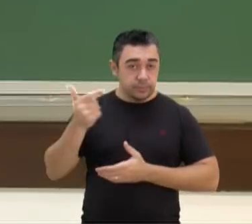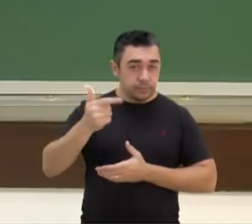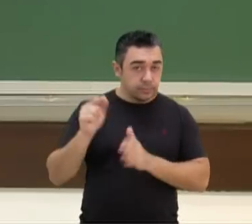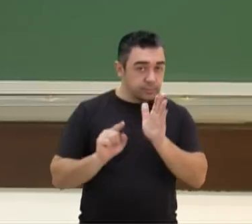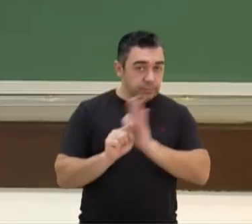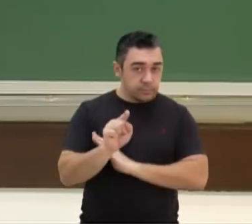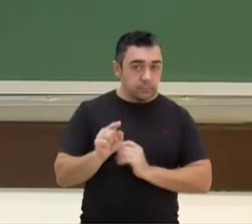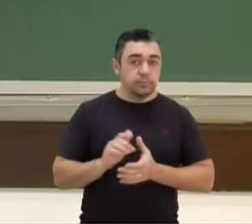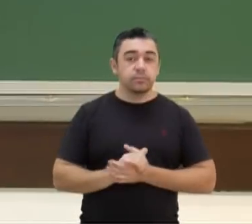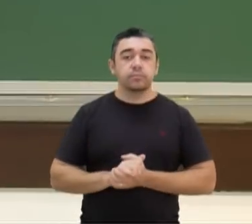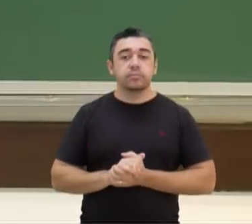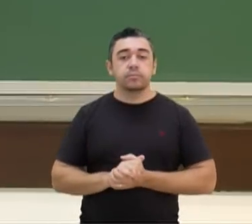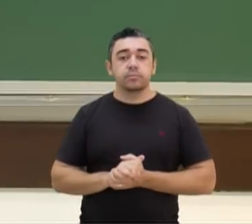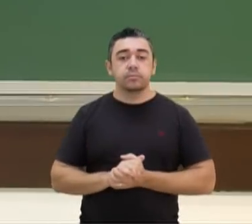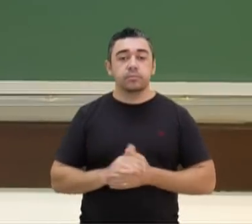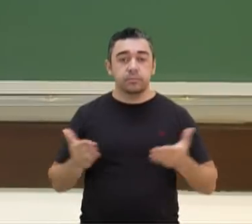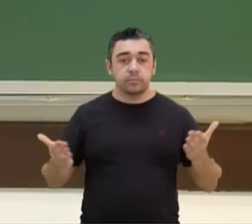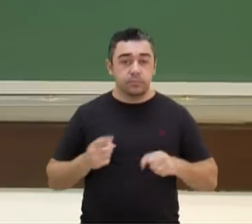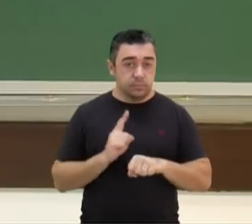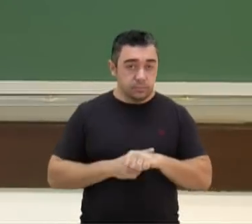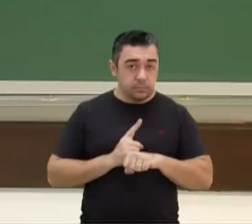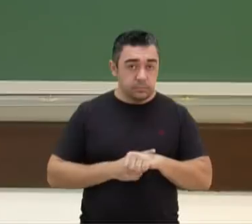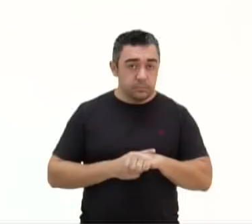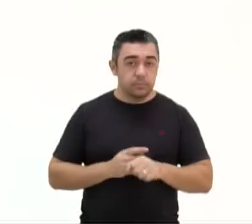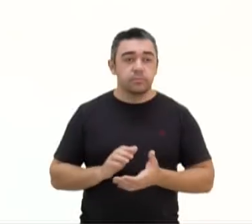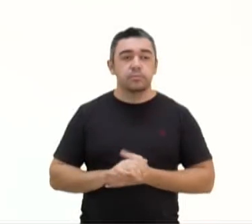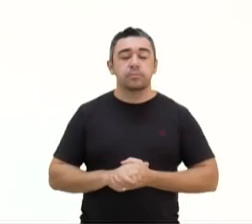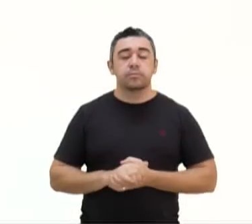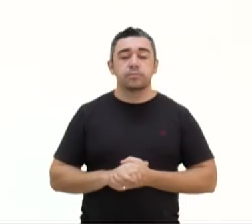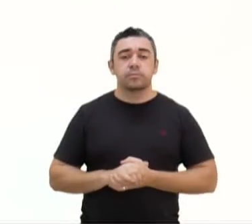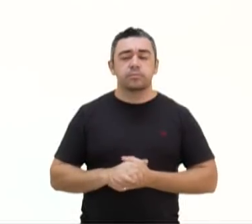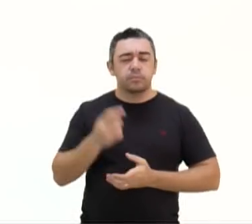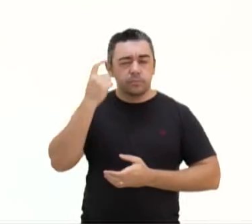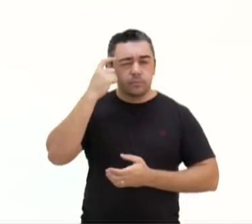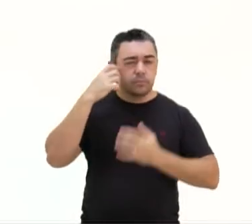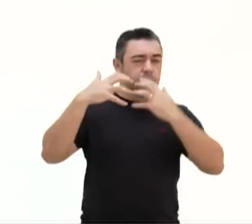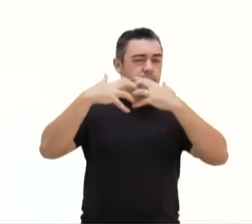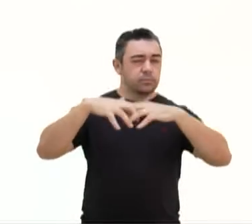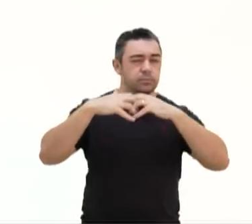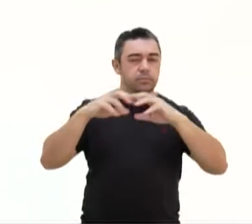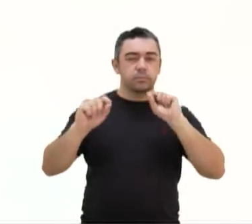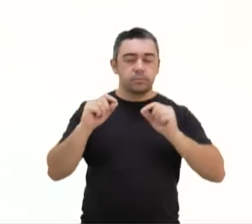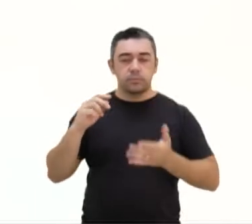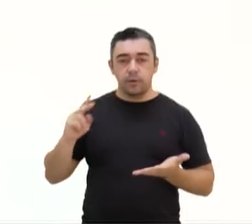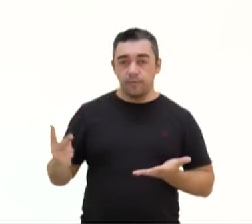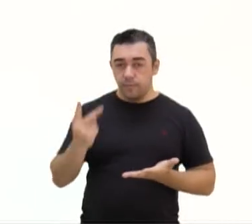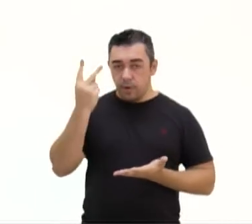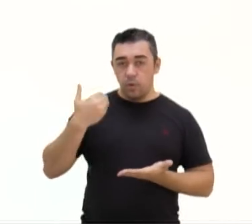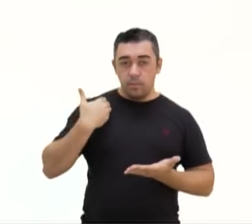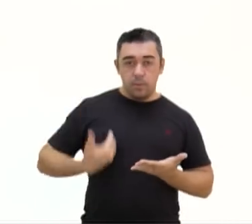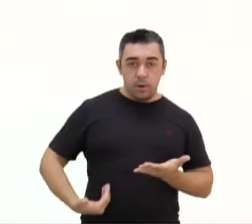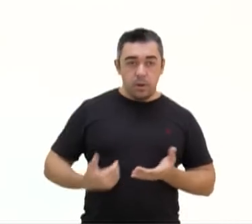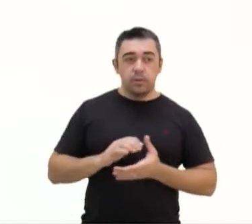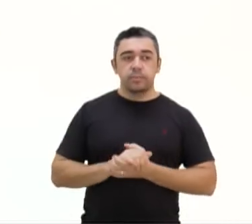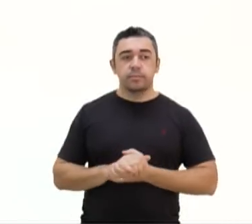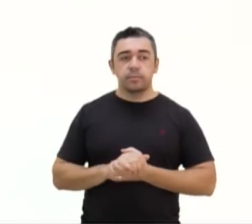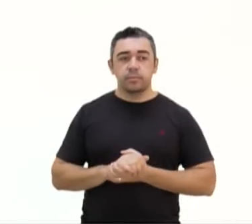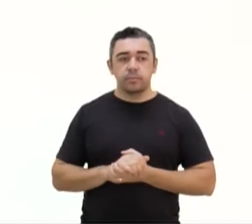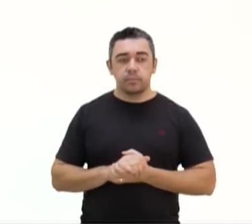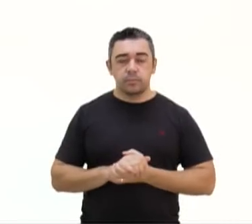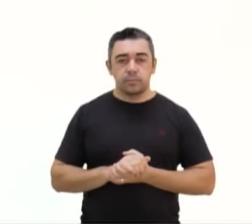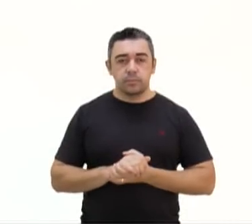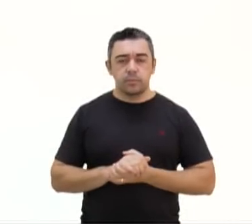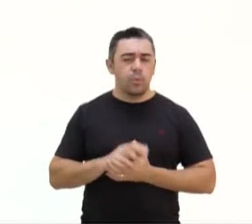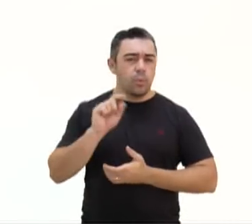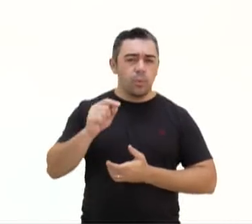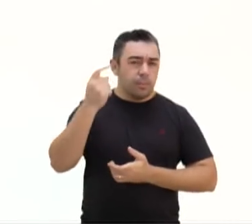segundo quiz deste momento aqui. Uma reflexão consciente sobre os valores morais Então tá, é